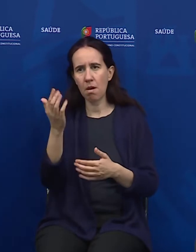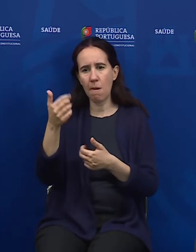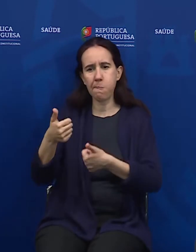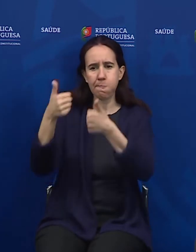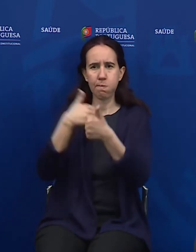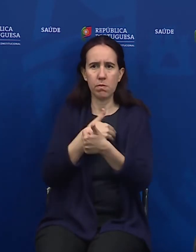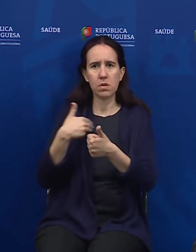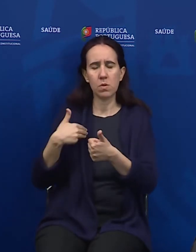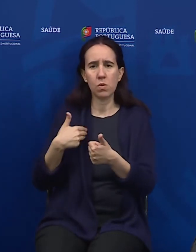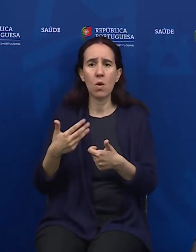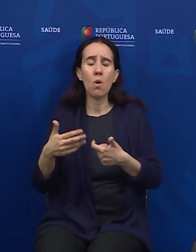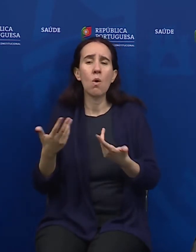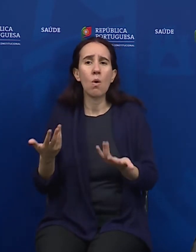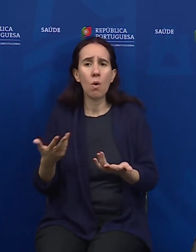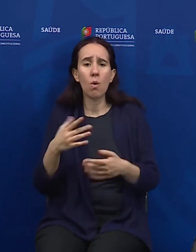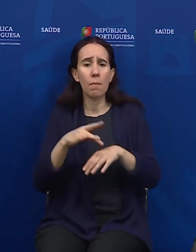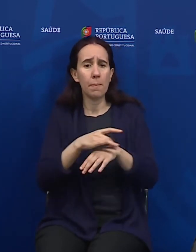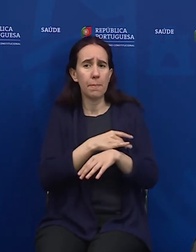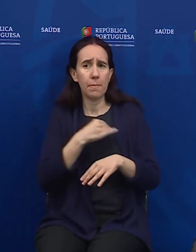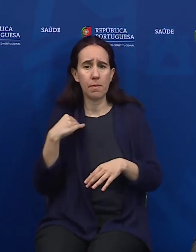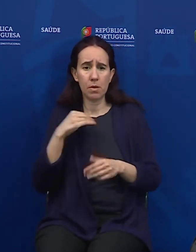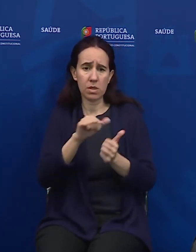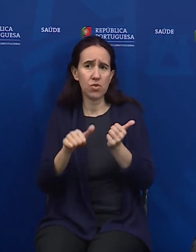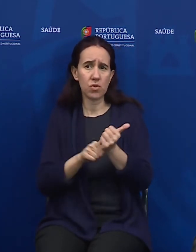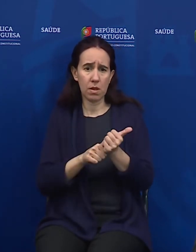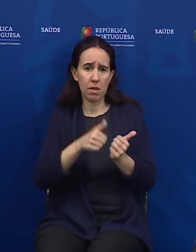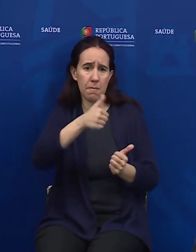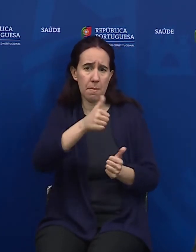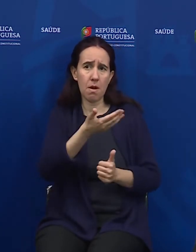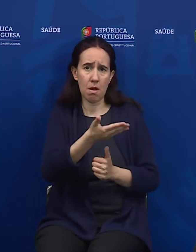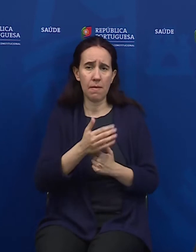autoridade de saúde ou pelo médico assistente.